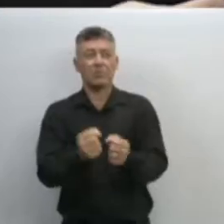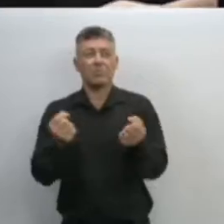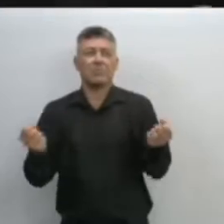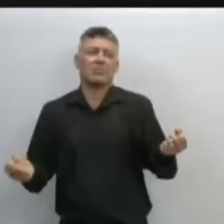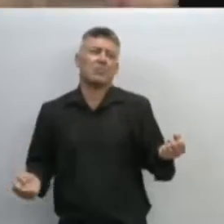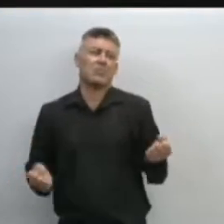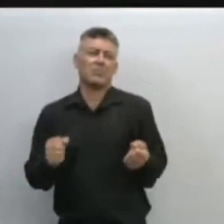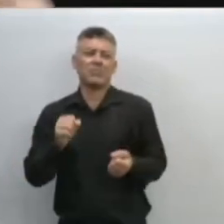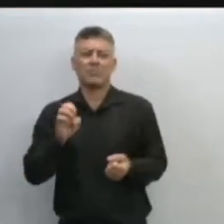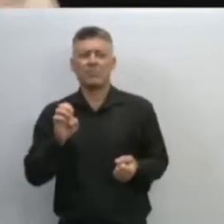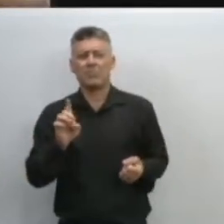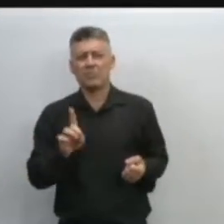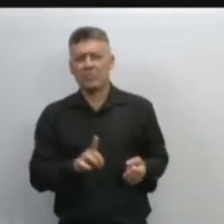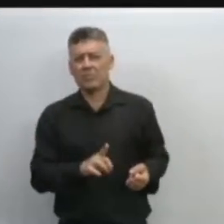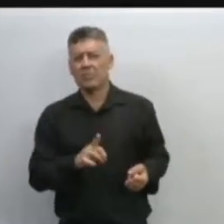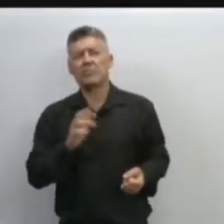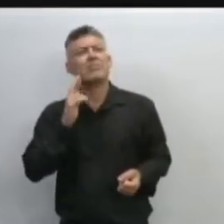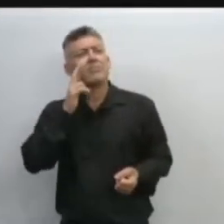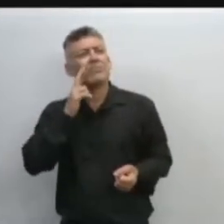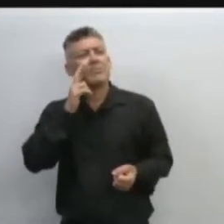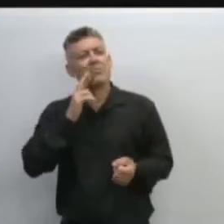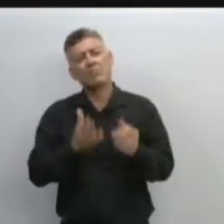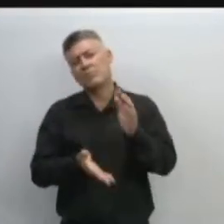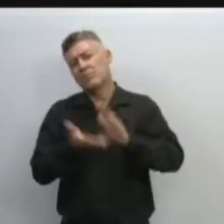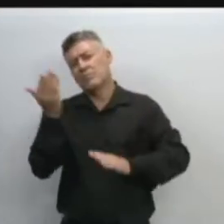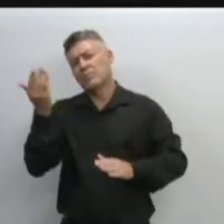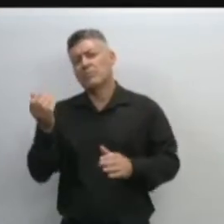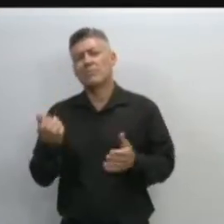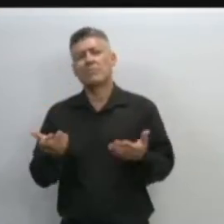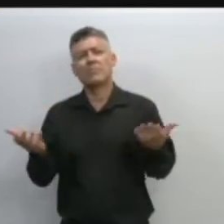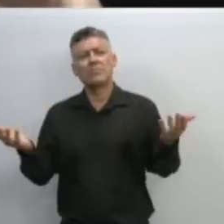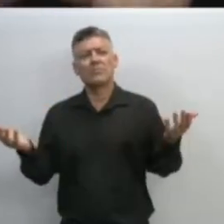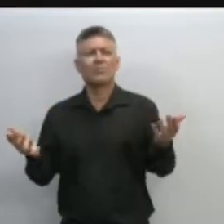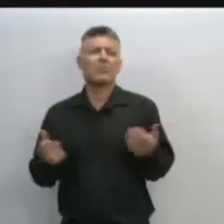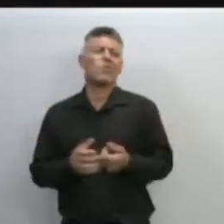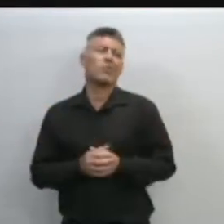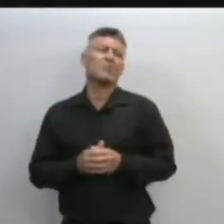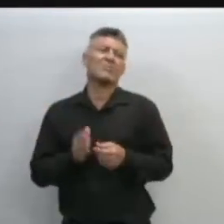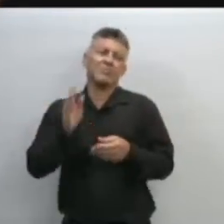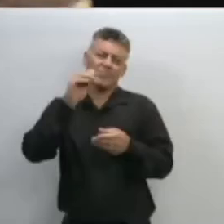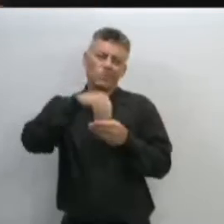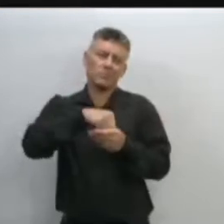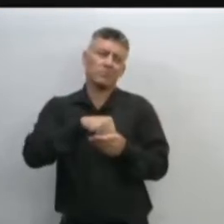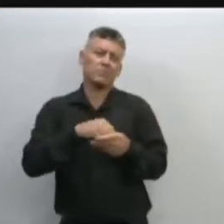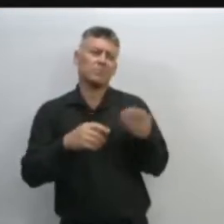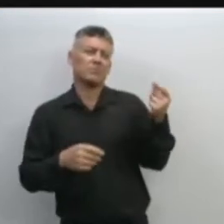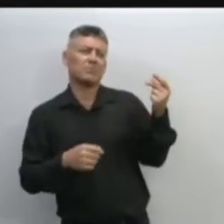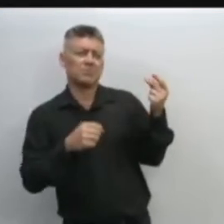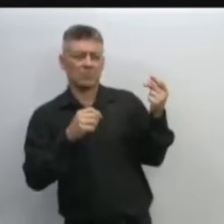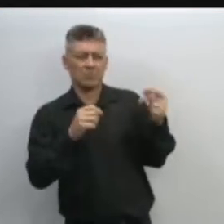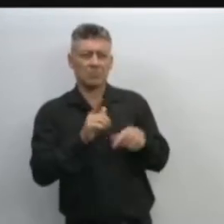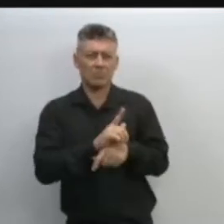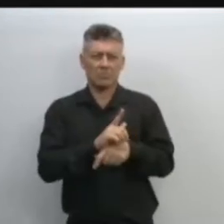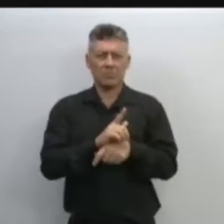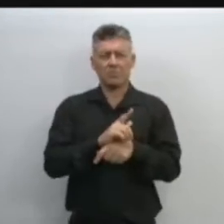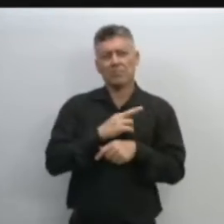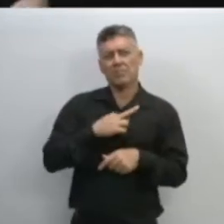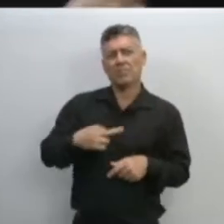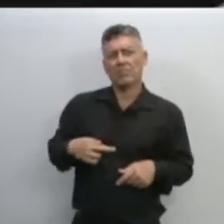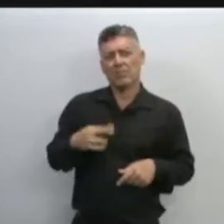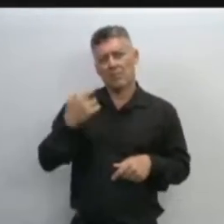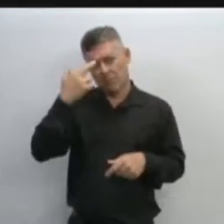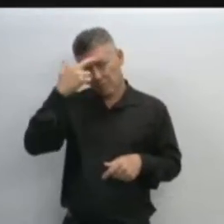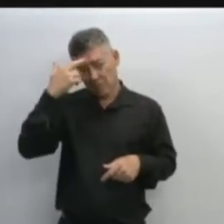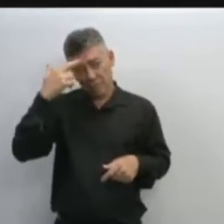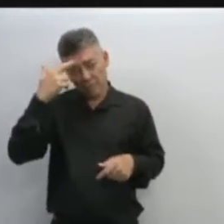de Ser Rosado, que foi retirada uma academia da terceira idade, que foi colocada na época da gestão do vereador Ranieri,